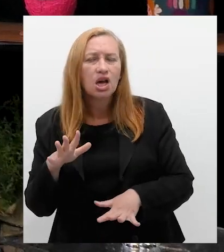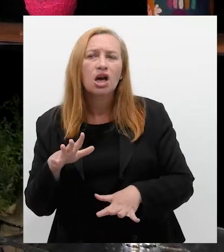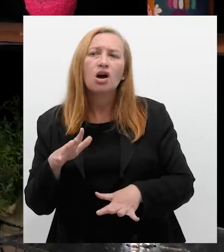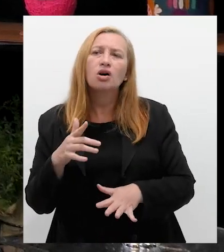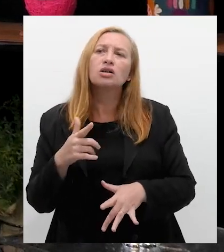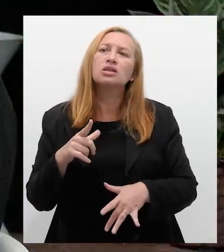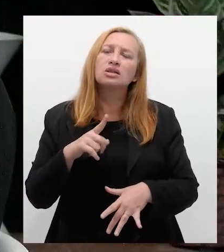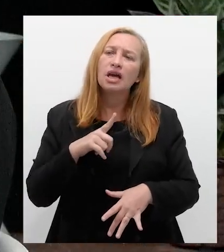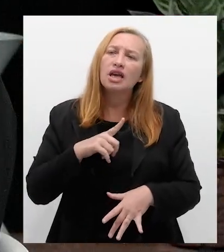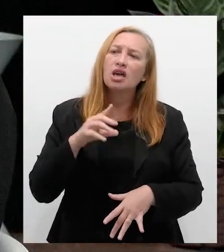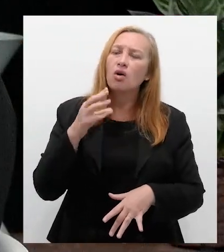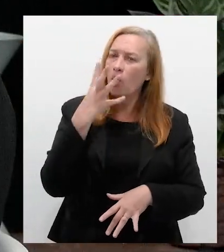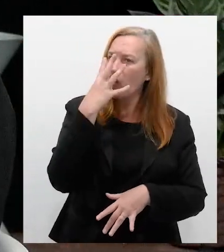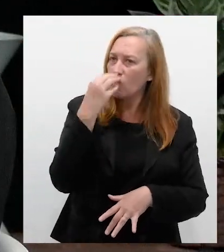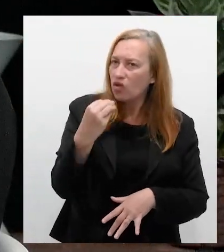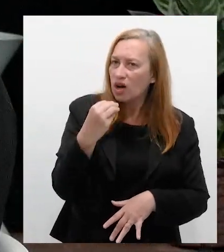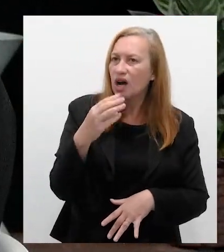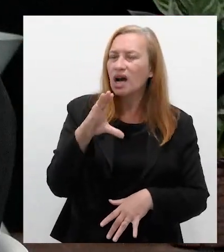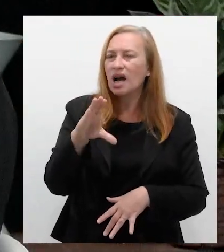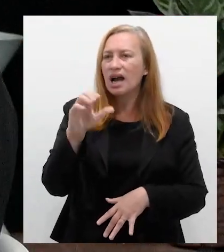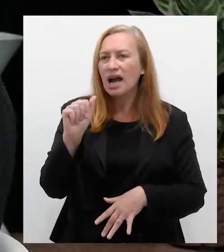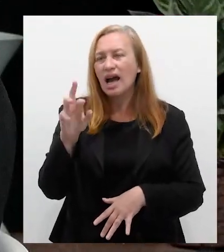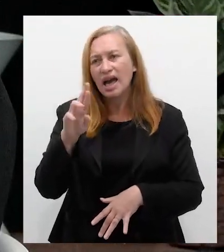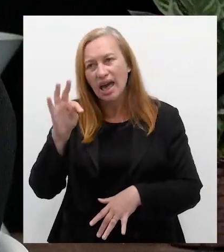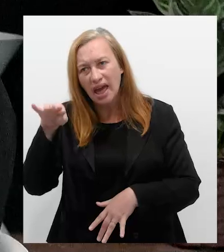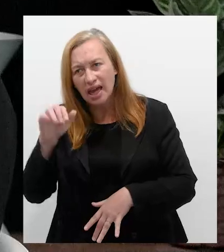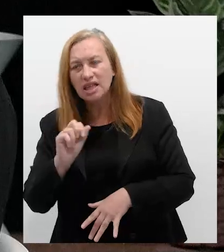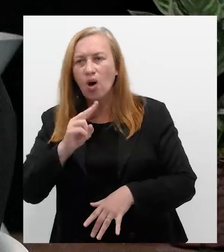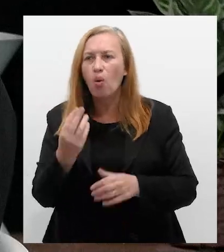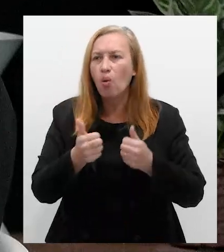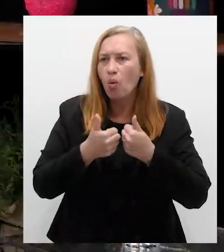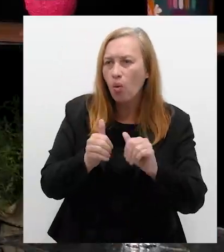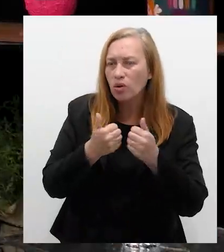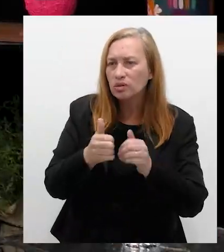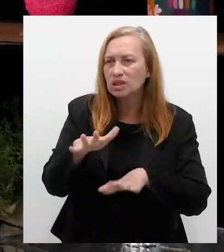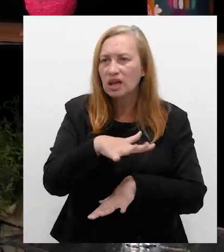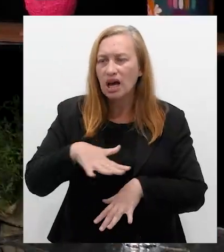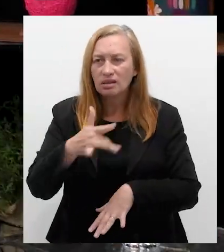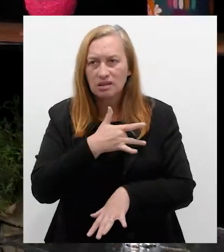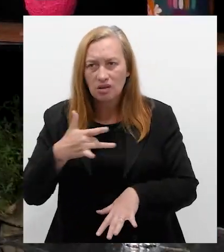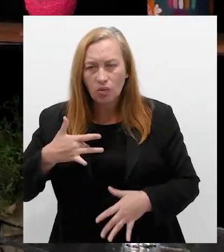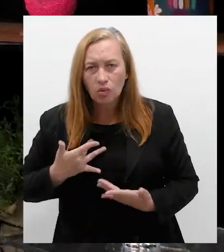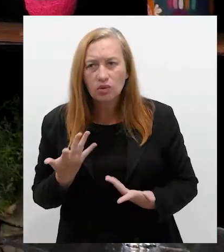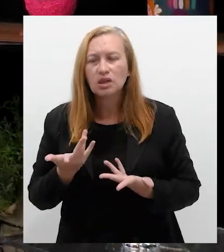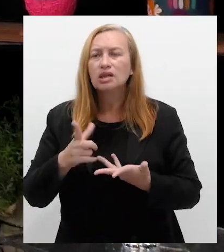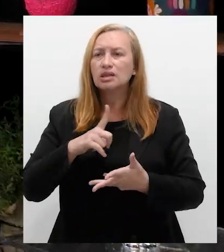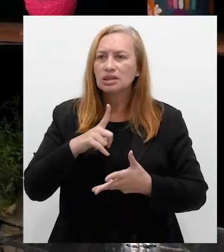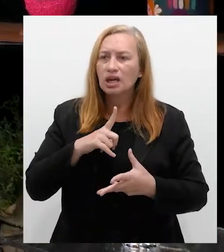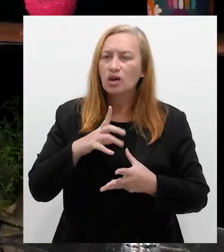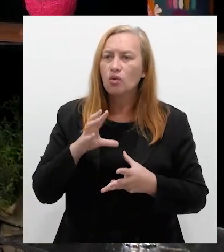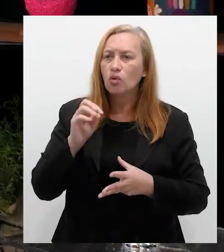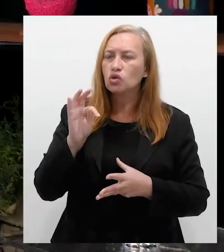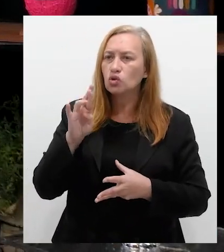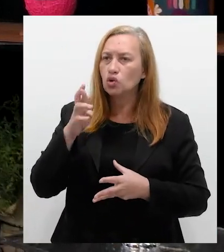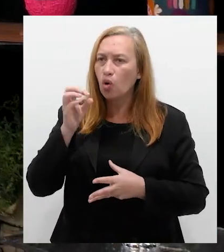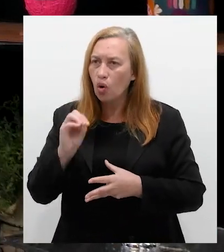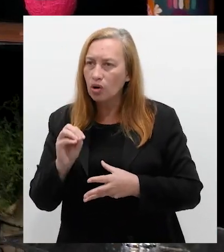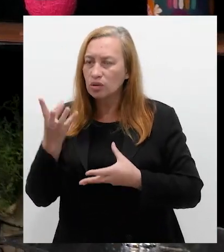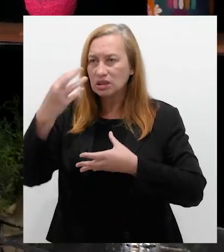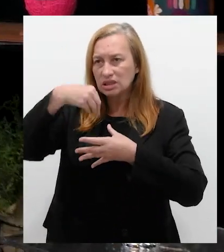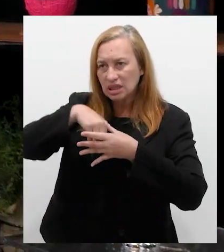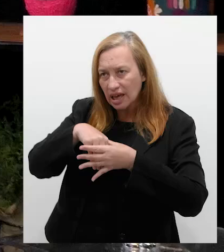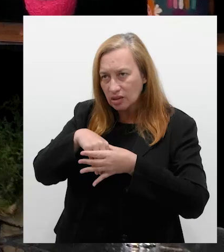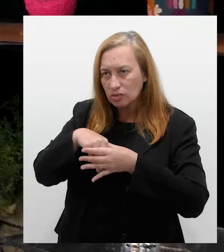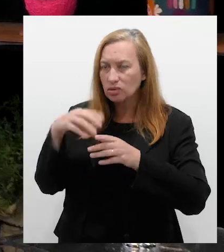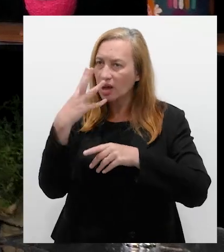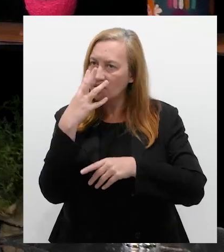onde tem ou van, ou carreta, ou ônibus, que são unidades de saúde, né? E tem o consultório dentário ali, e ele vai onde a